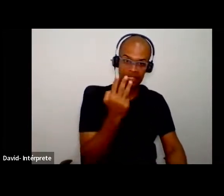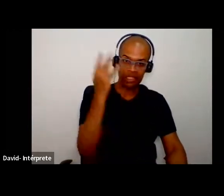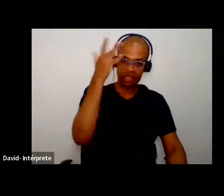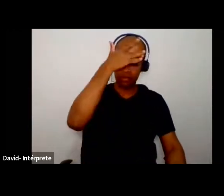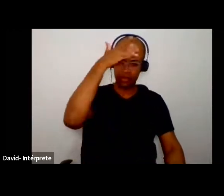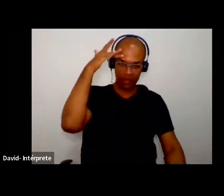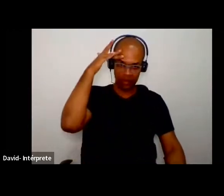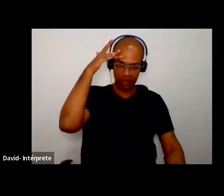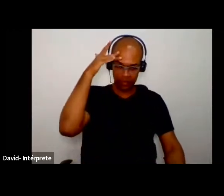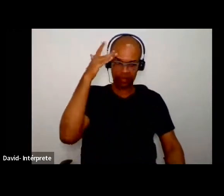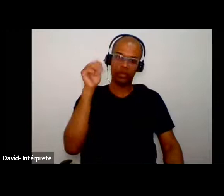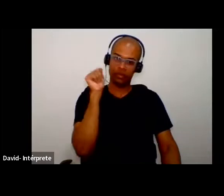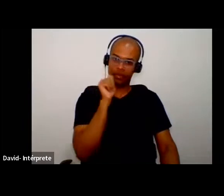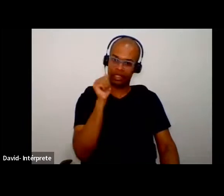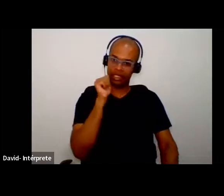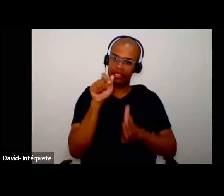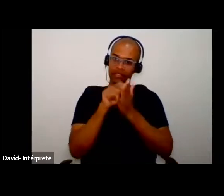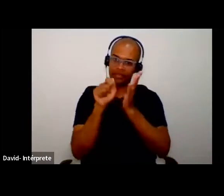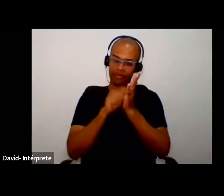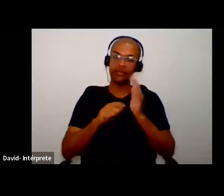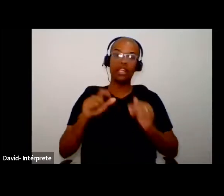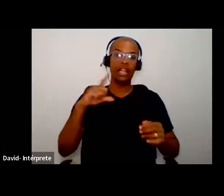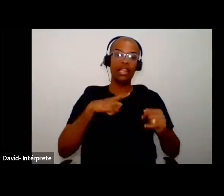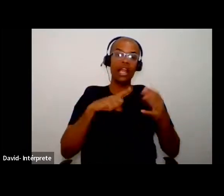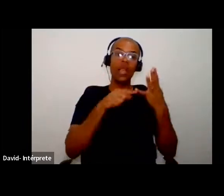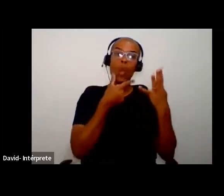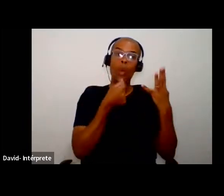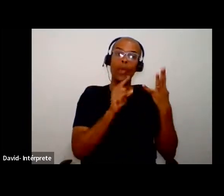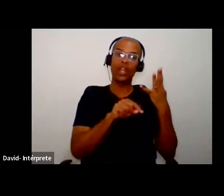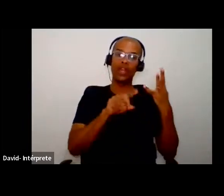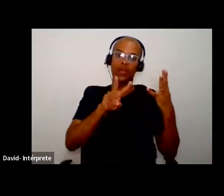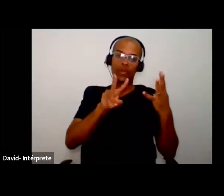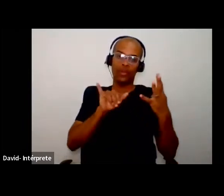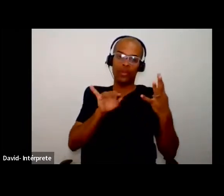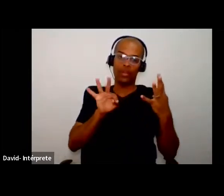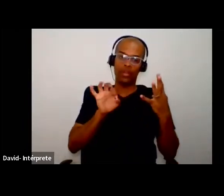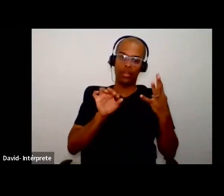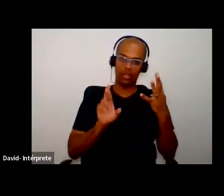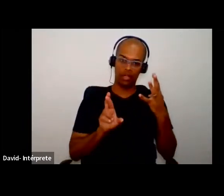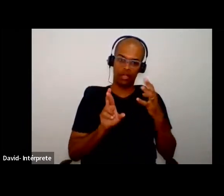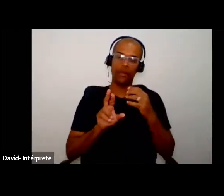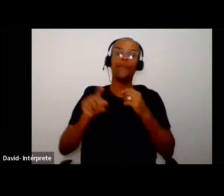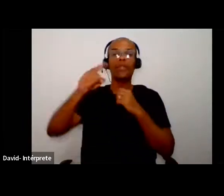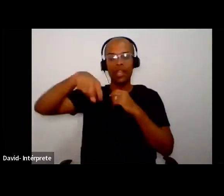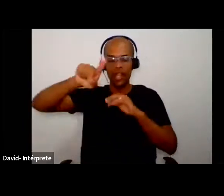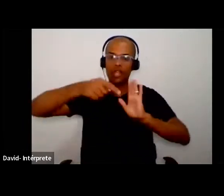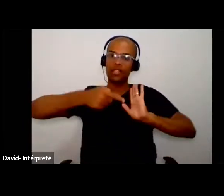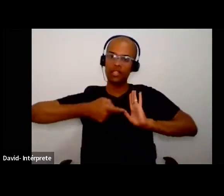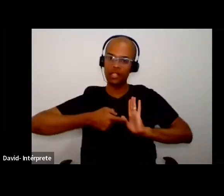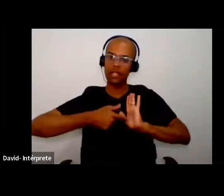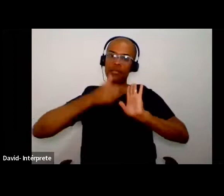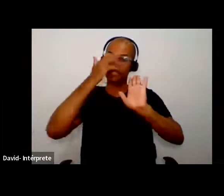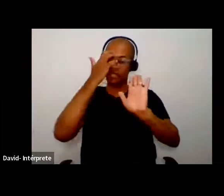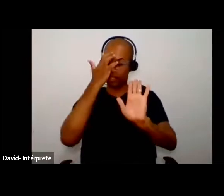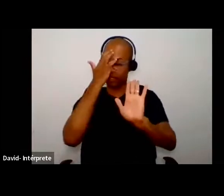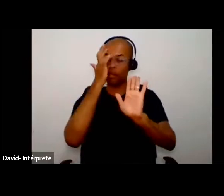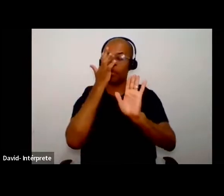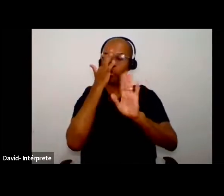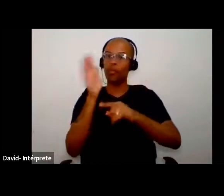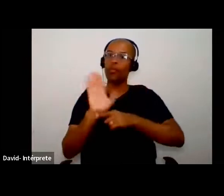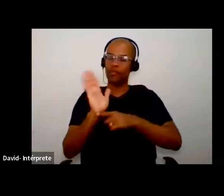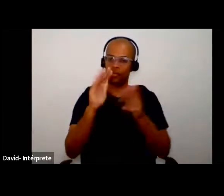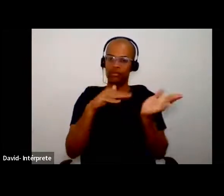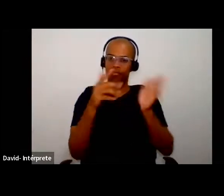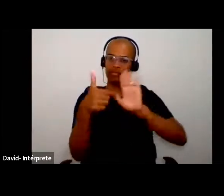Débora e a Alice. Também tem o Vitor, um poeta nato. E eles apresentaram esse vídeo, essa canção,